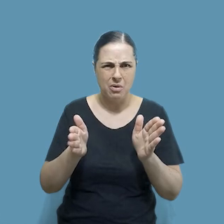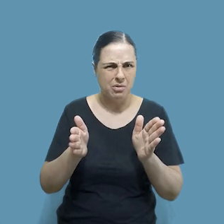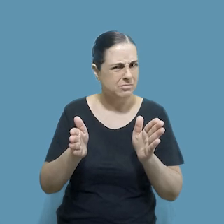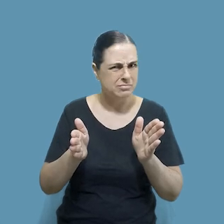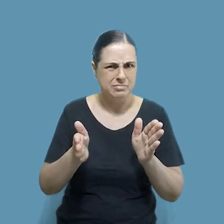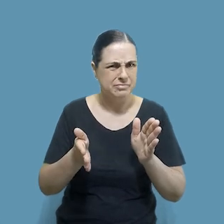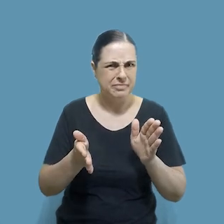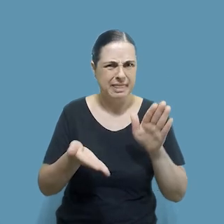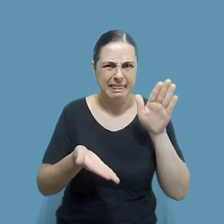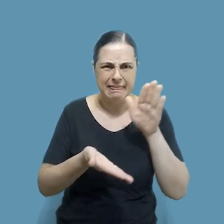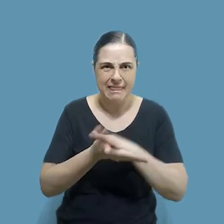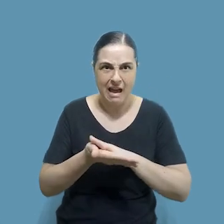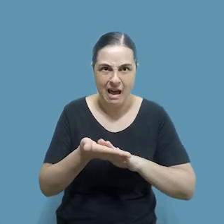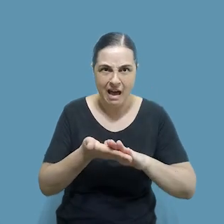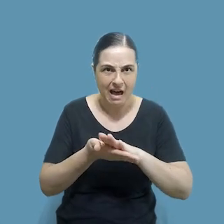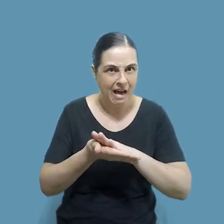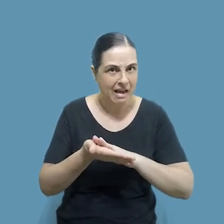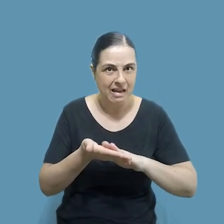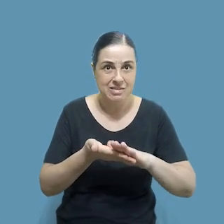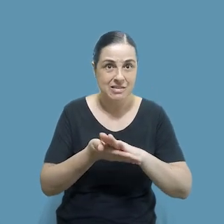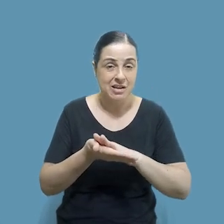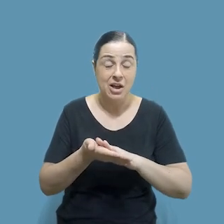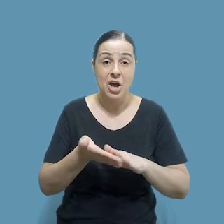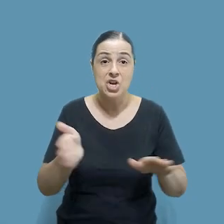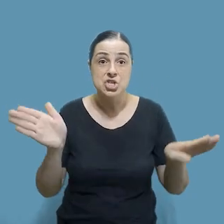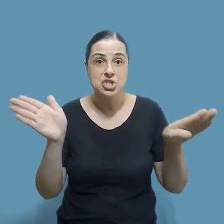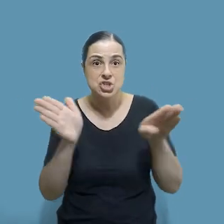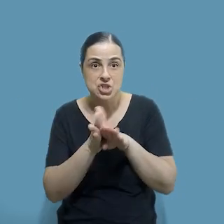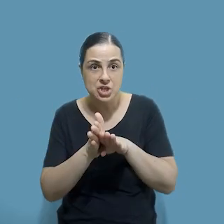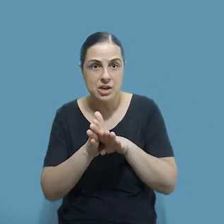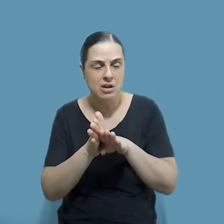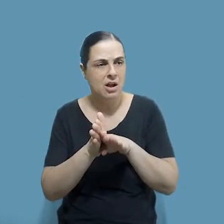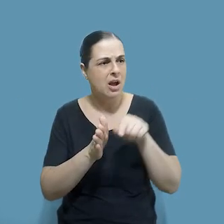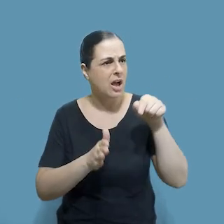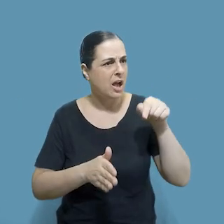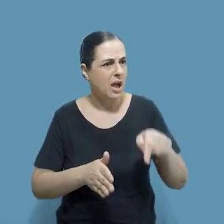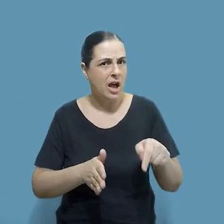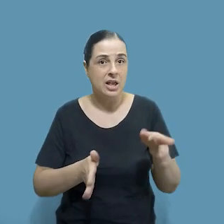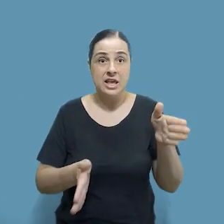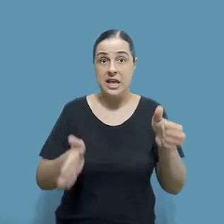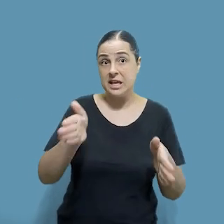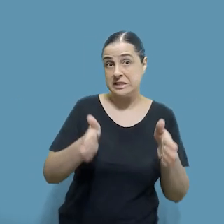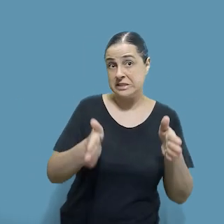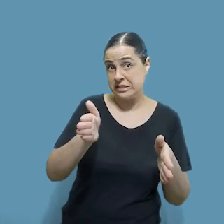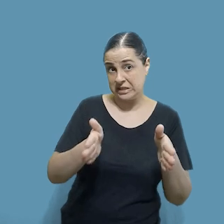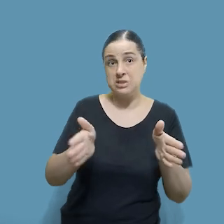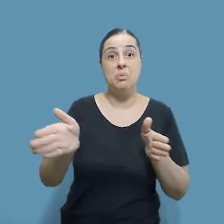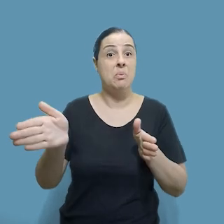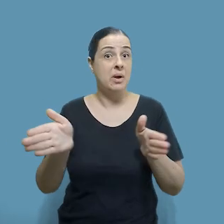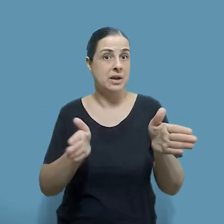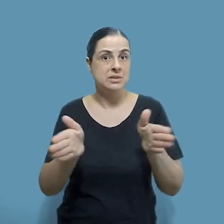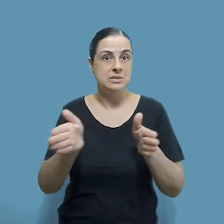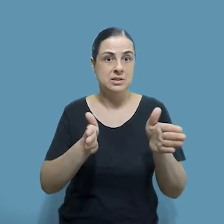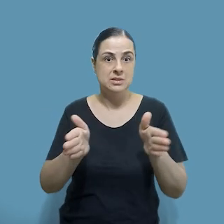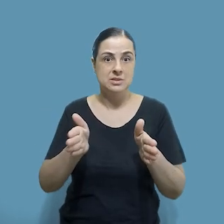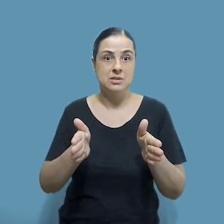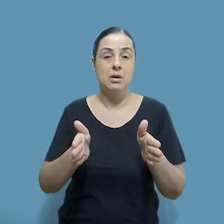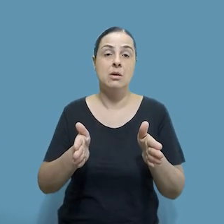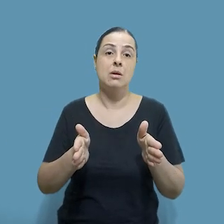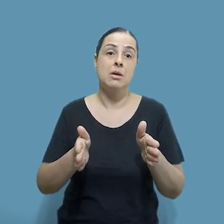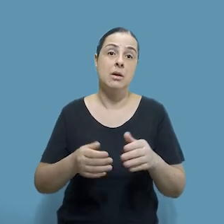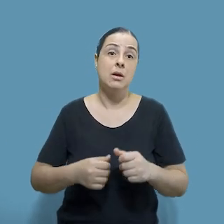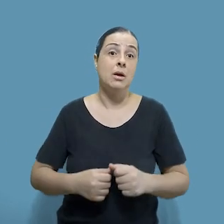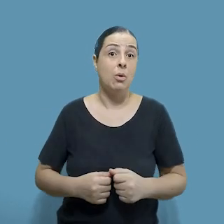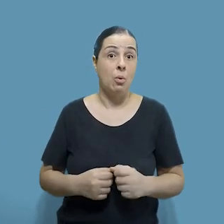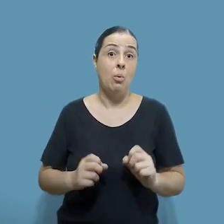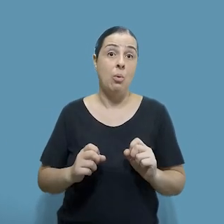nada, elevador quebrado direto. Aí você chega lá essa estação de metrô é acessível. Tá, tem 6 entradas